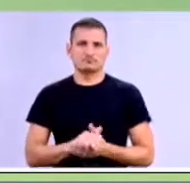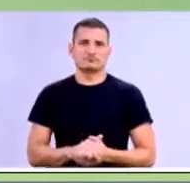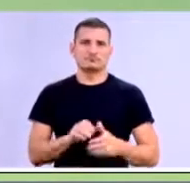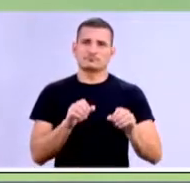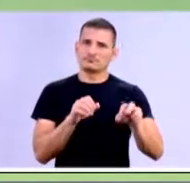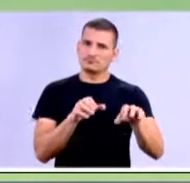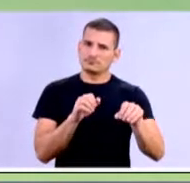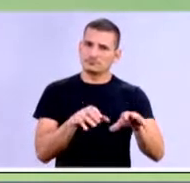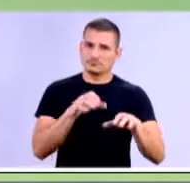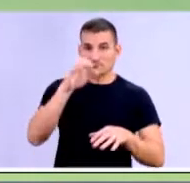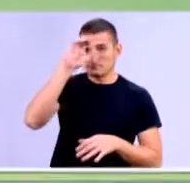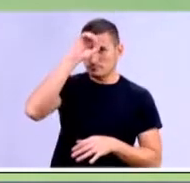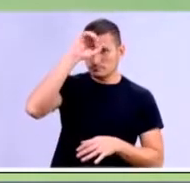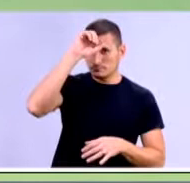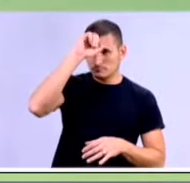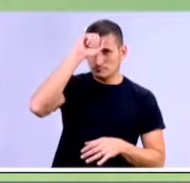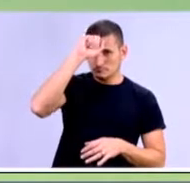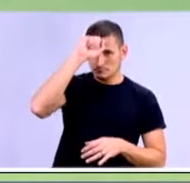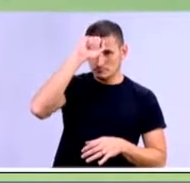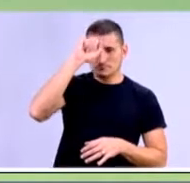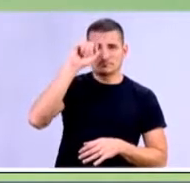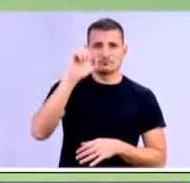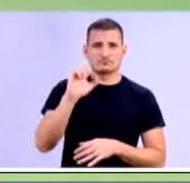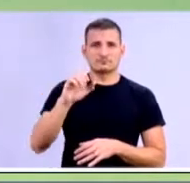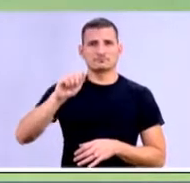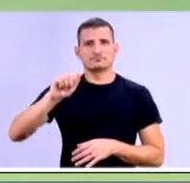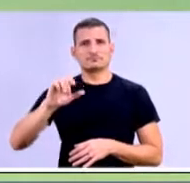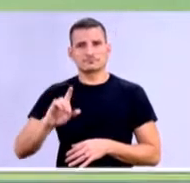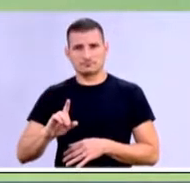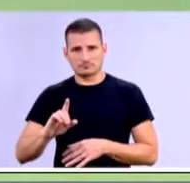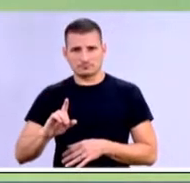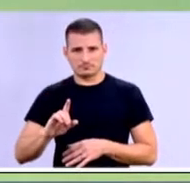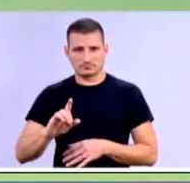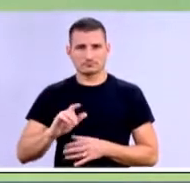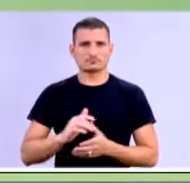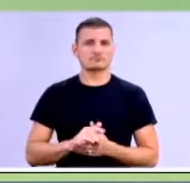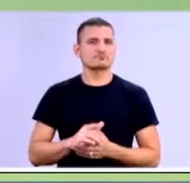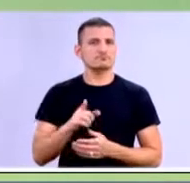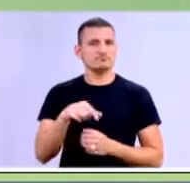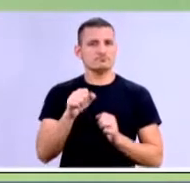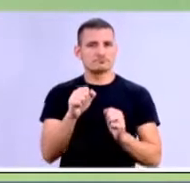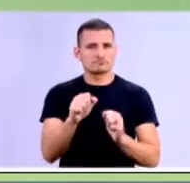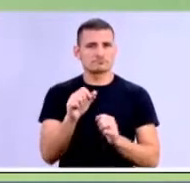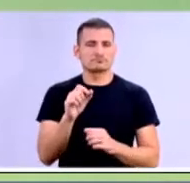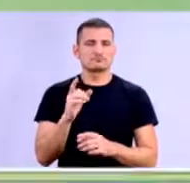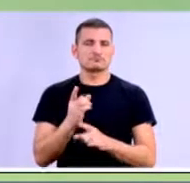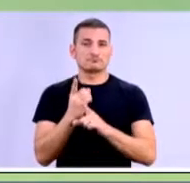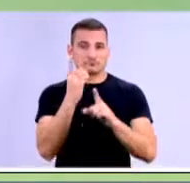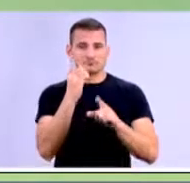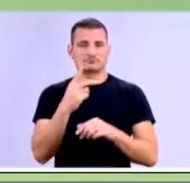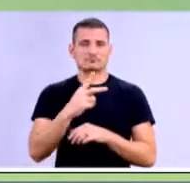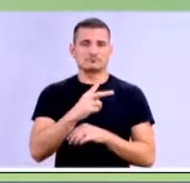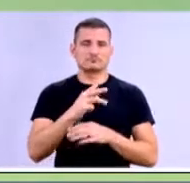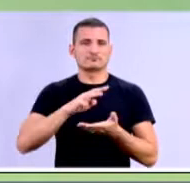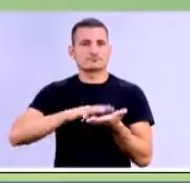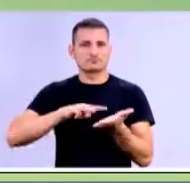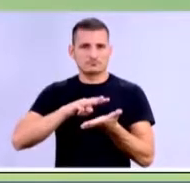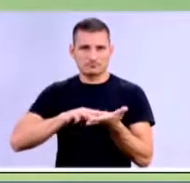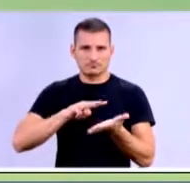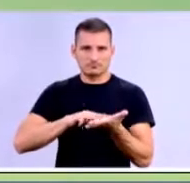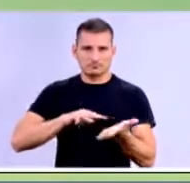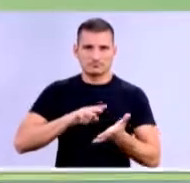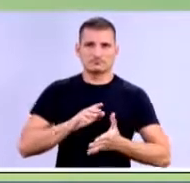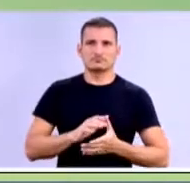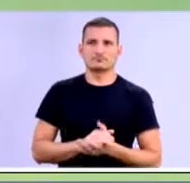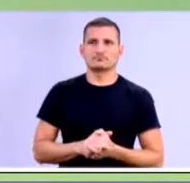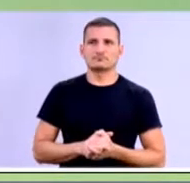e aprender na EAD, é que podemos identificar sua metodologia.